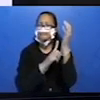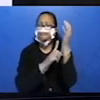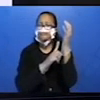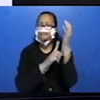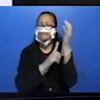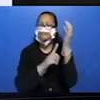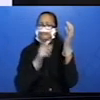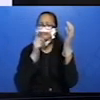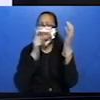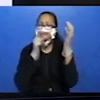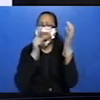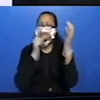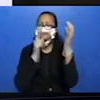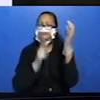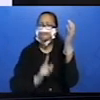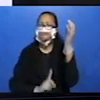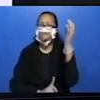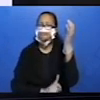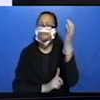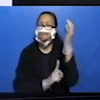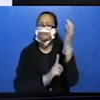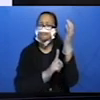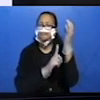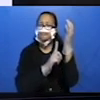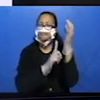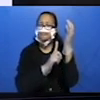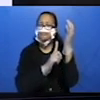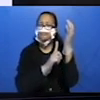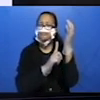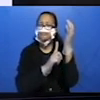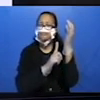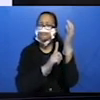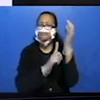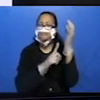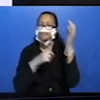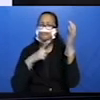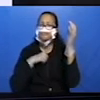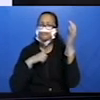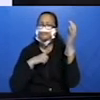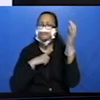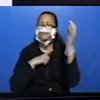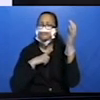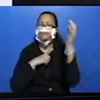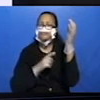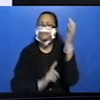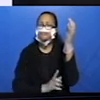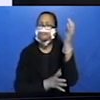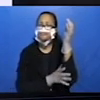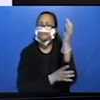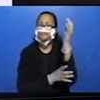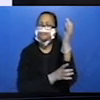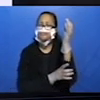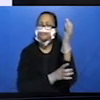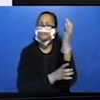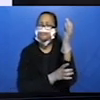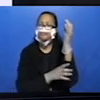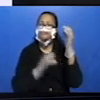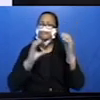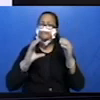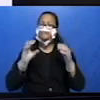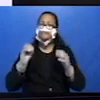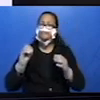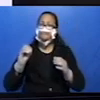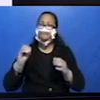Então, a água sobe pelos vasos condutores existentes no caule. O gás carbônico,